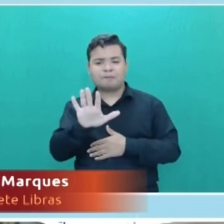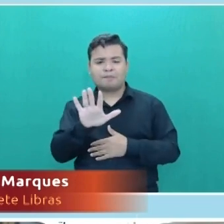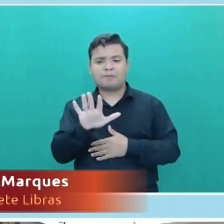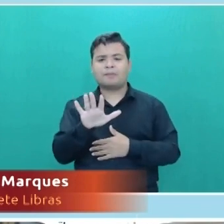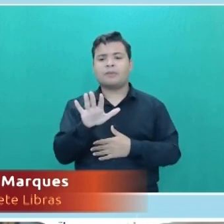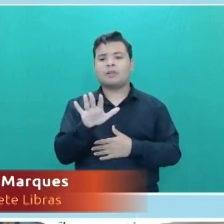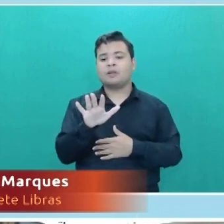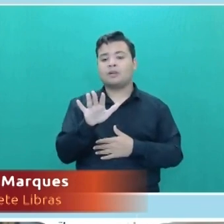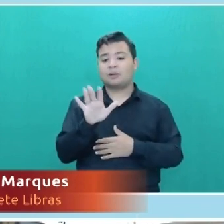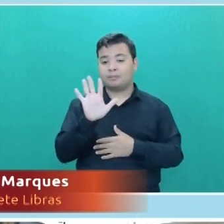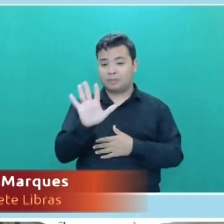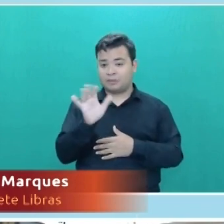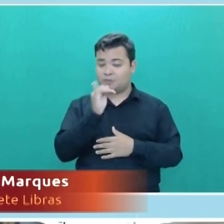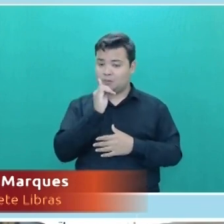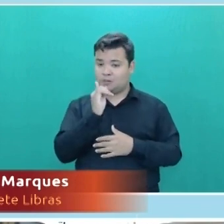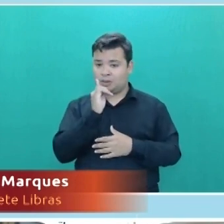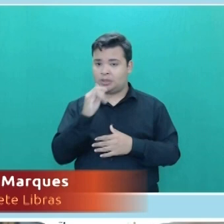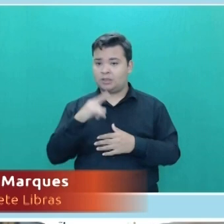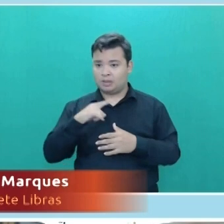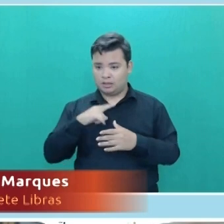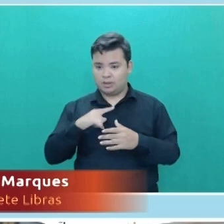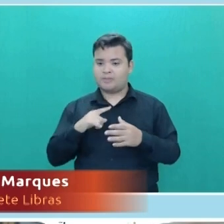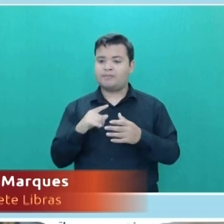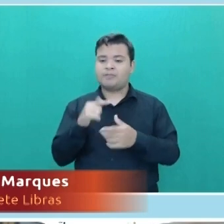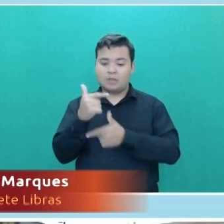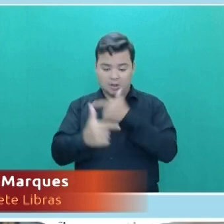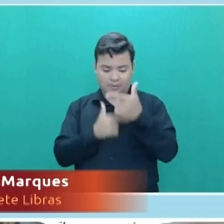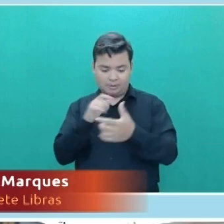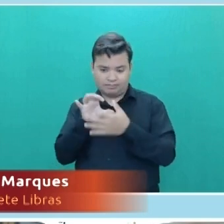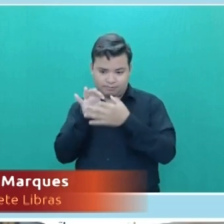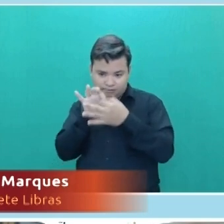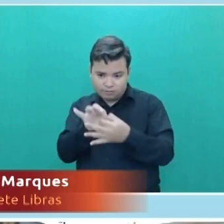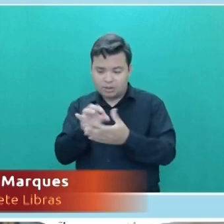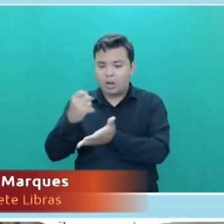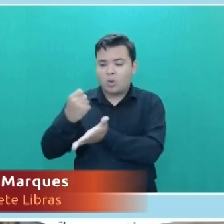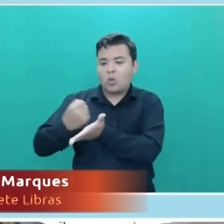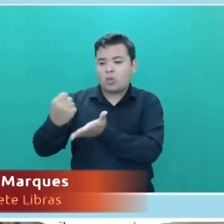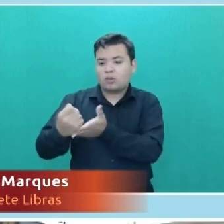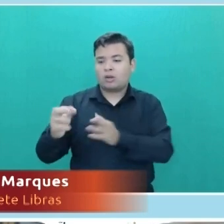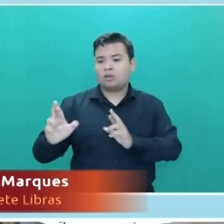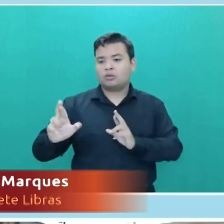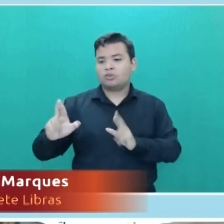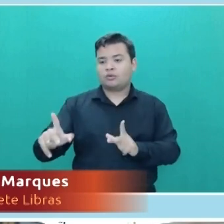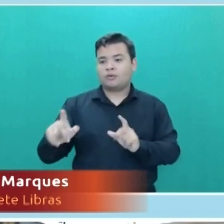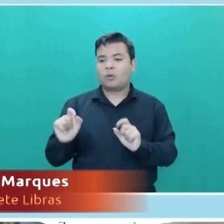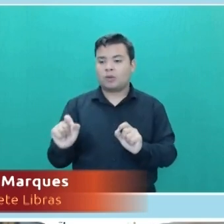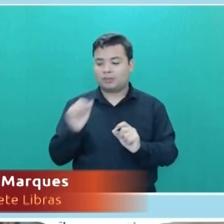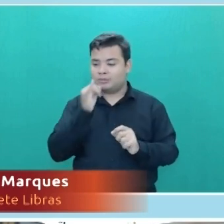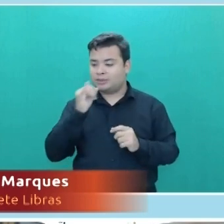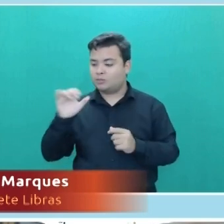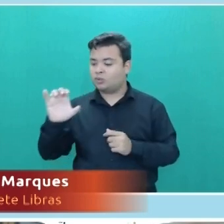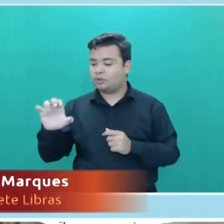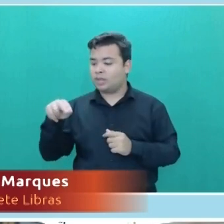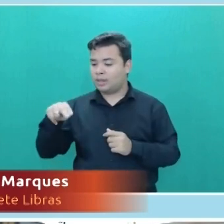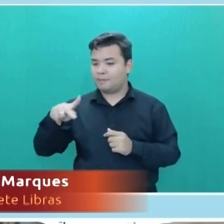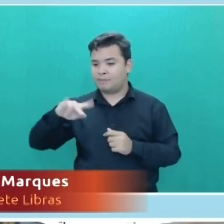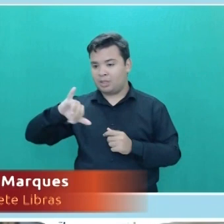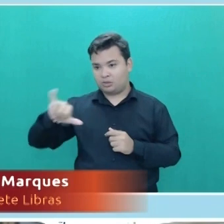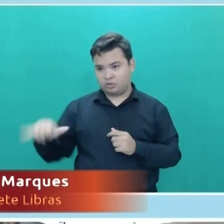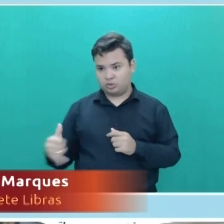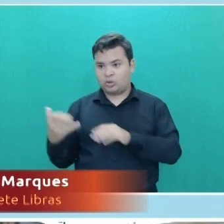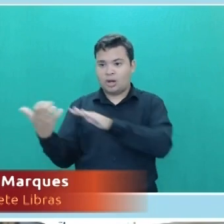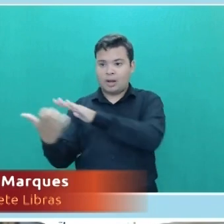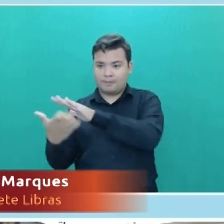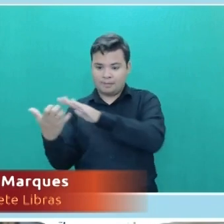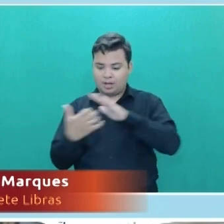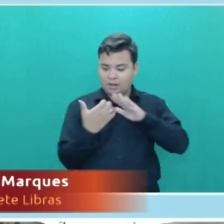um vínculo empregatício? O que diferencia isso de um contrato com um CNPJ, né, uma pessoa